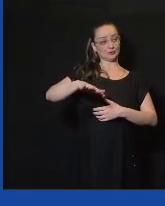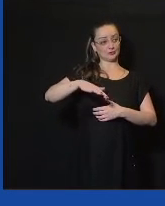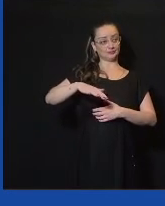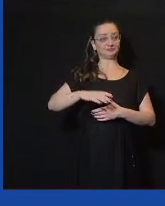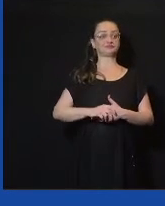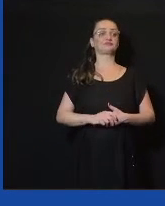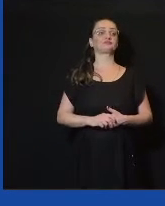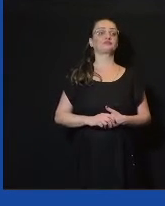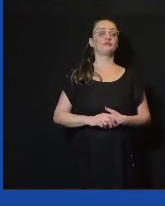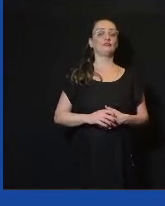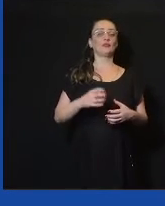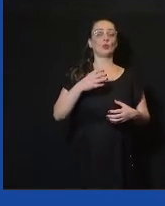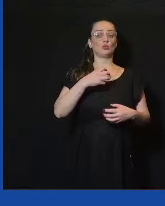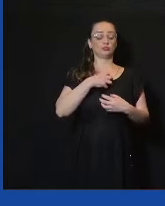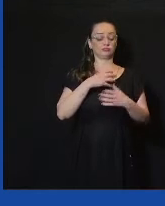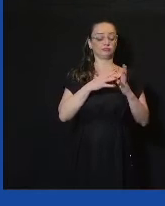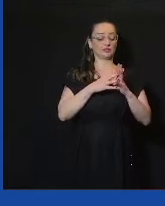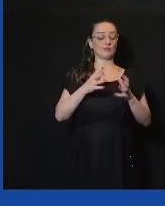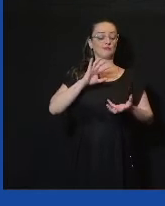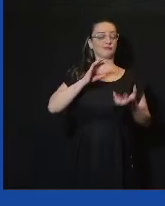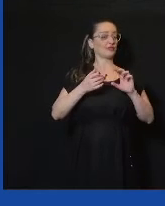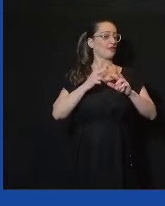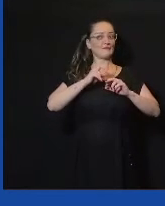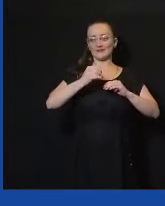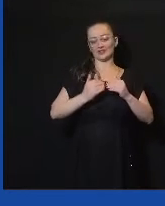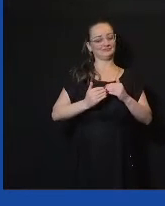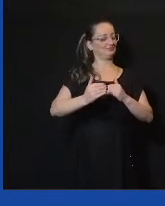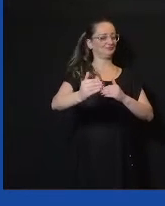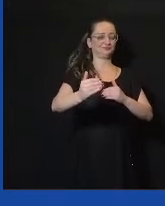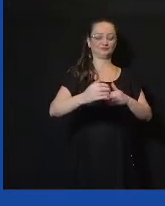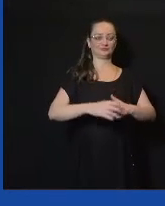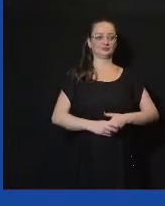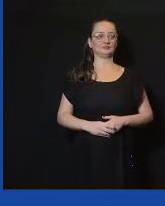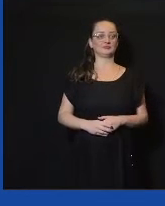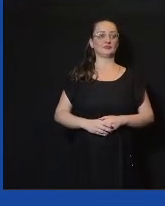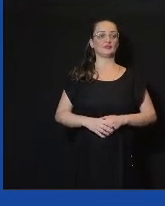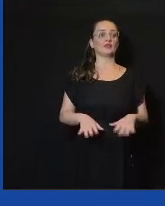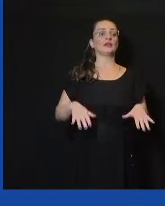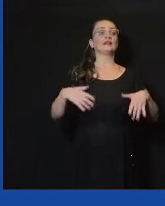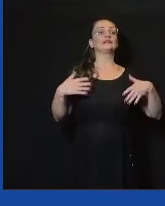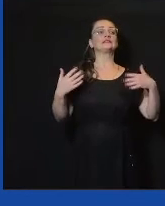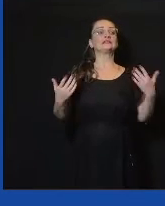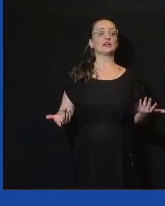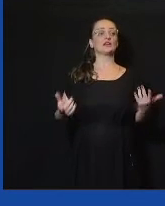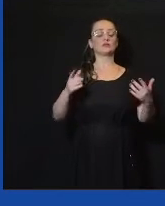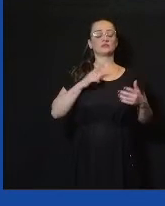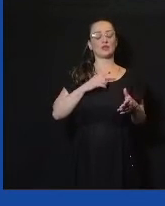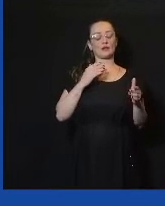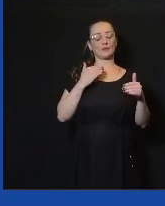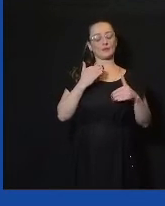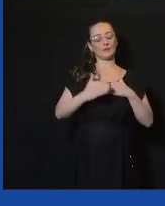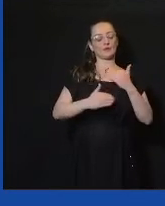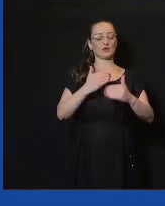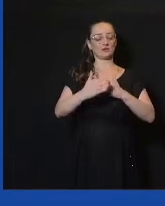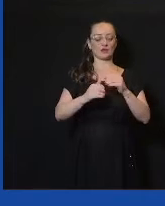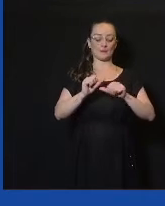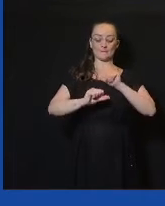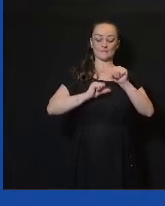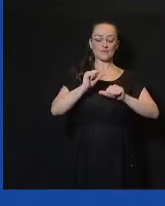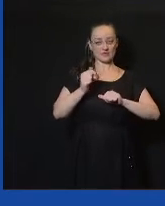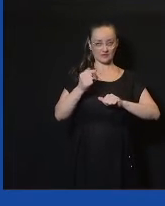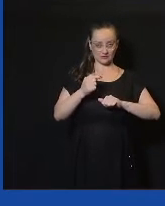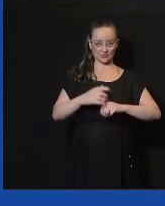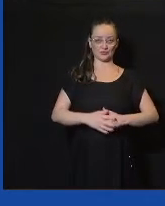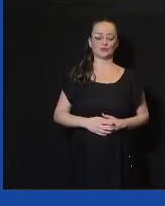polarização que a gente estava trabalhando não vai nos levar adiante. E você teve um processo de mudança da polarização entre